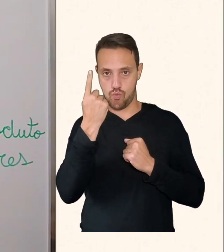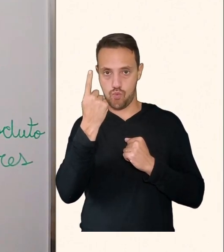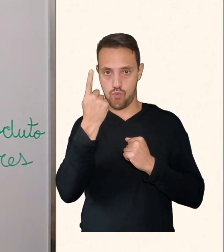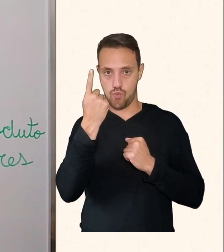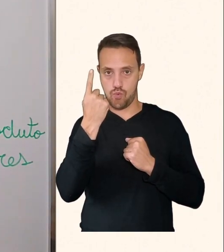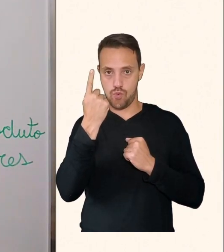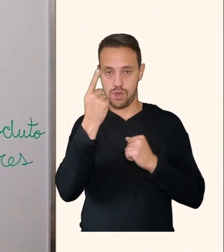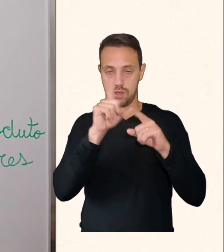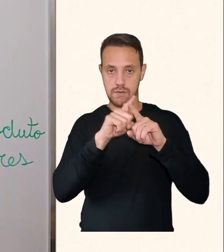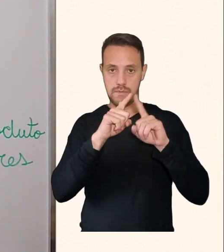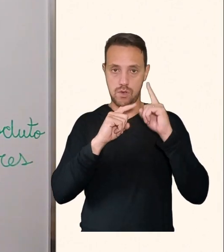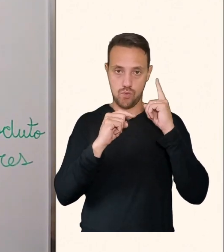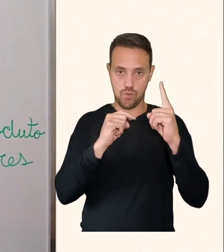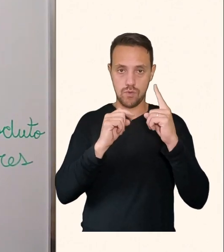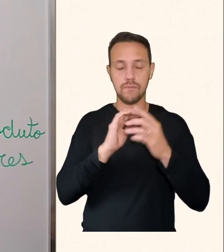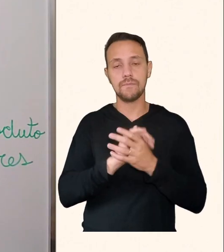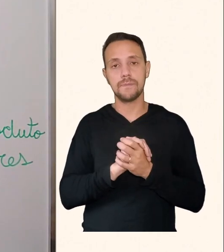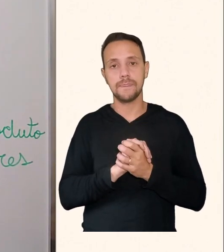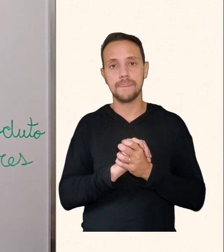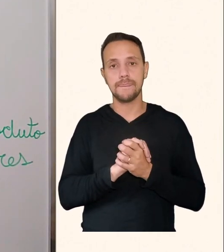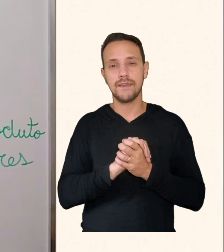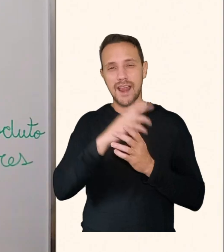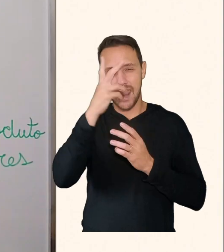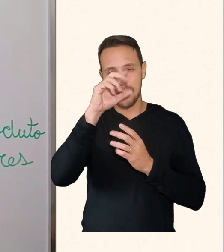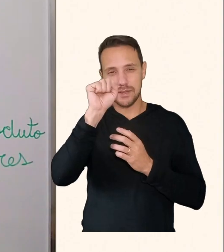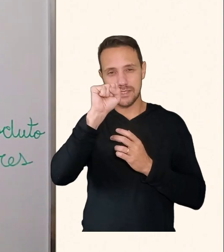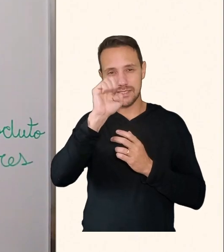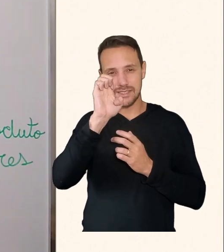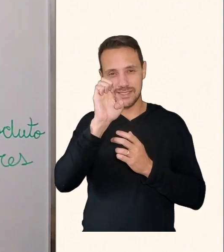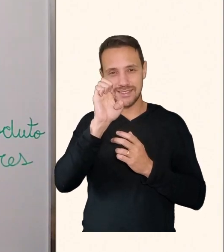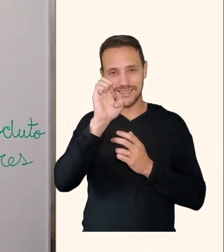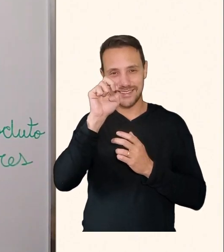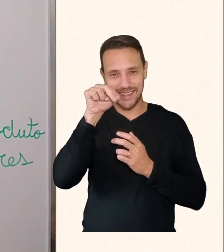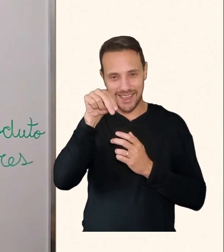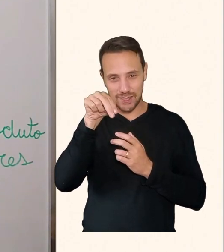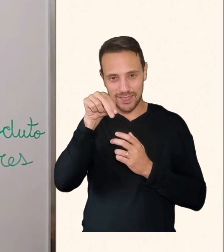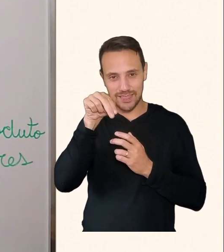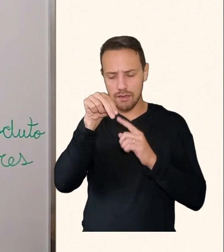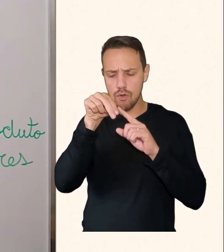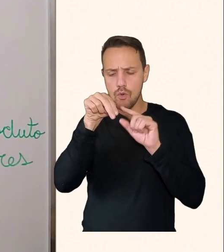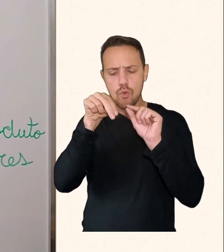vale 0. 0 vezes 1 vezes 1, 0.